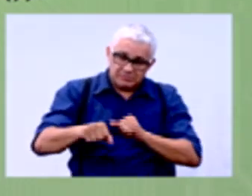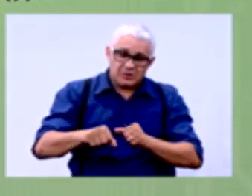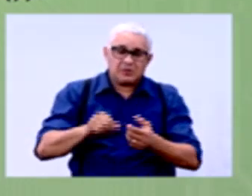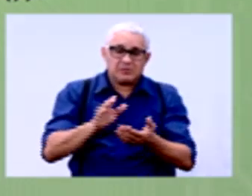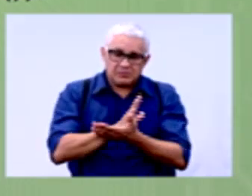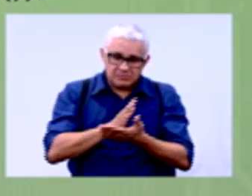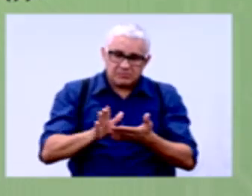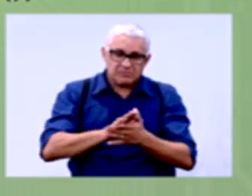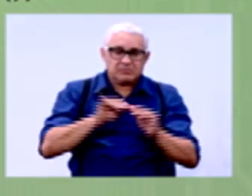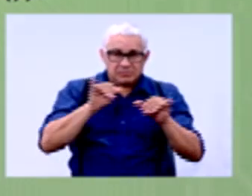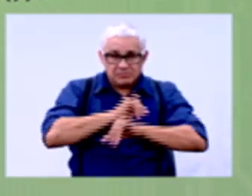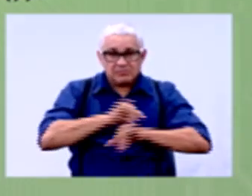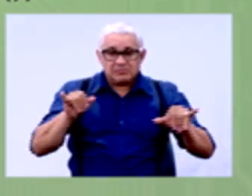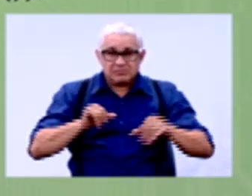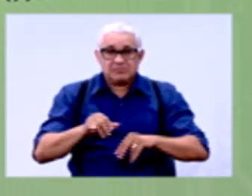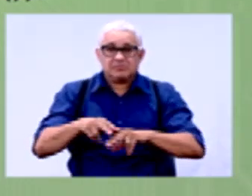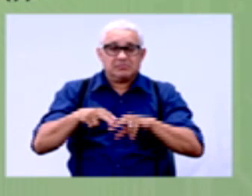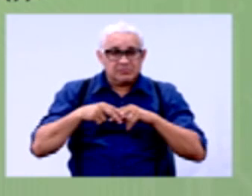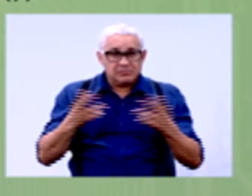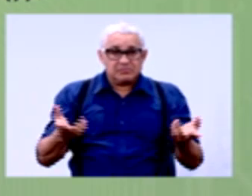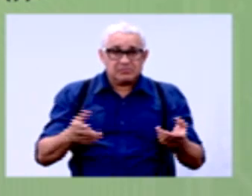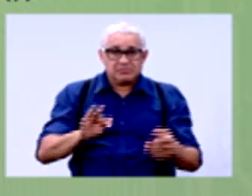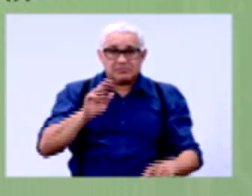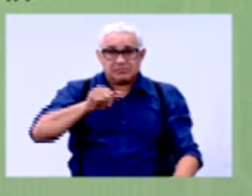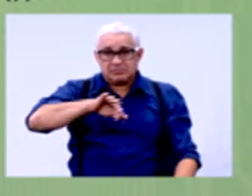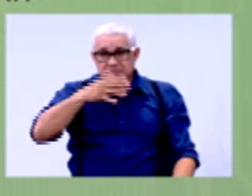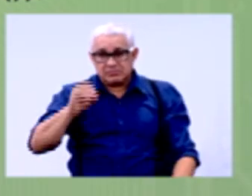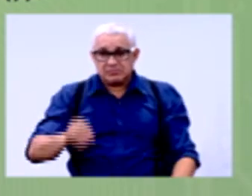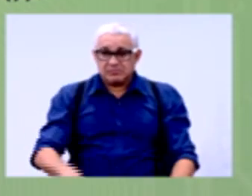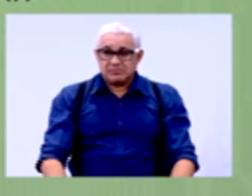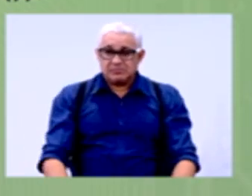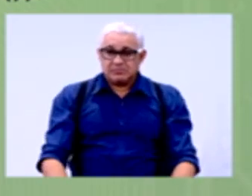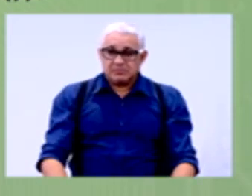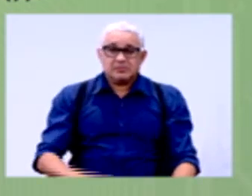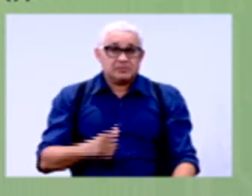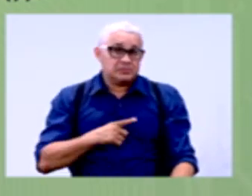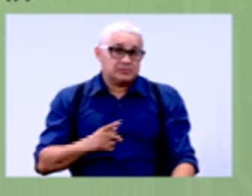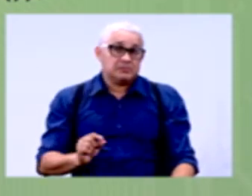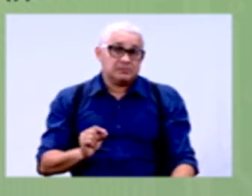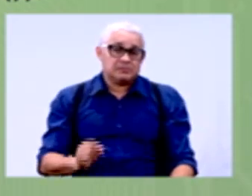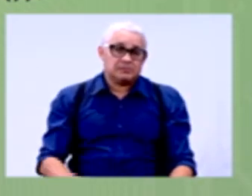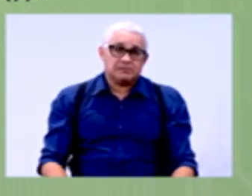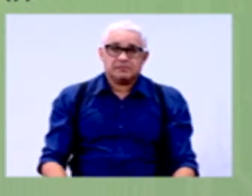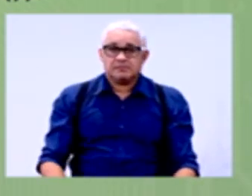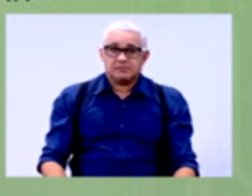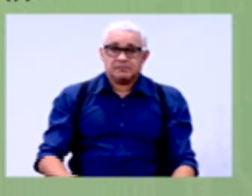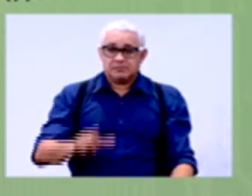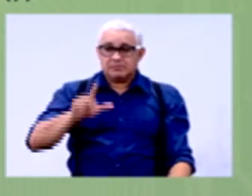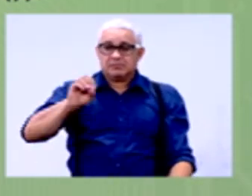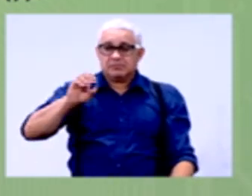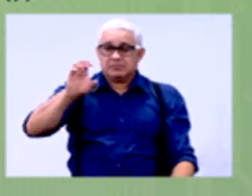determinadas informações através dessas funções, certo? Então, nós temos aí